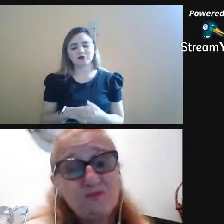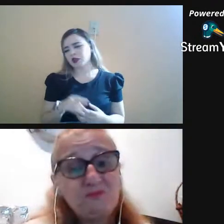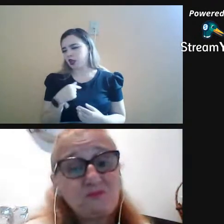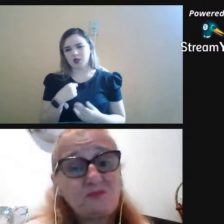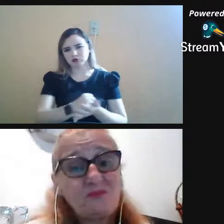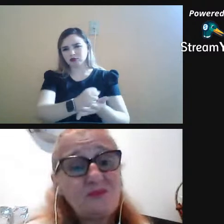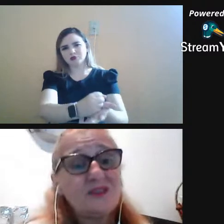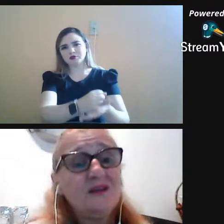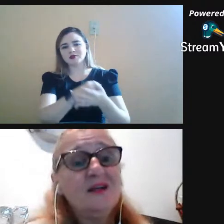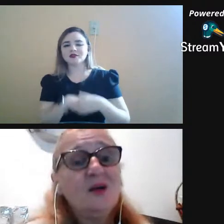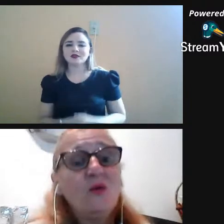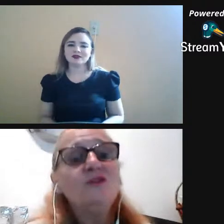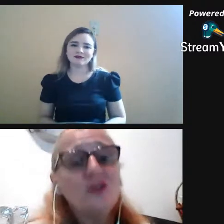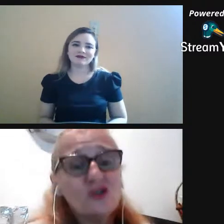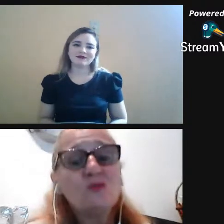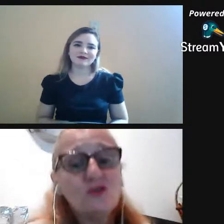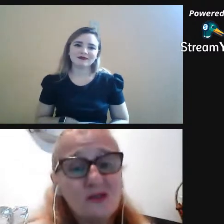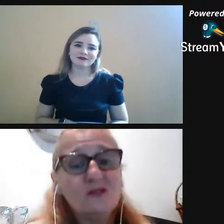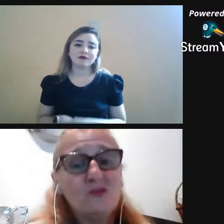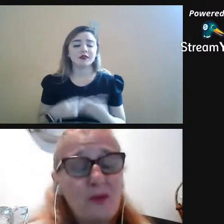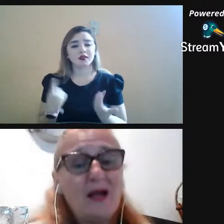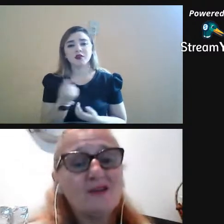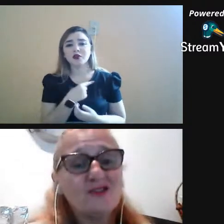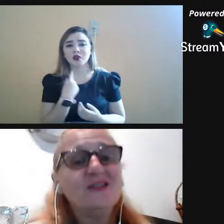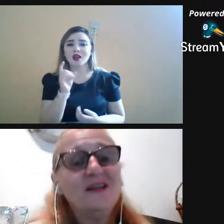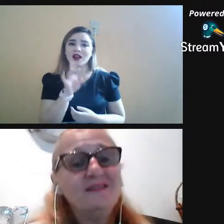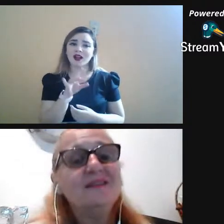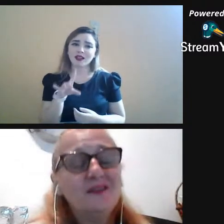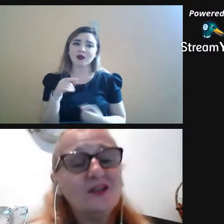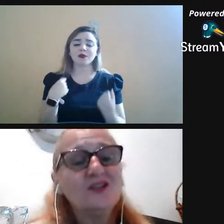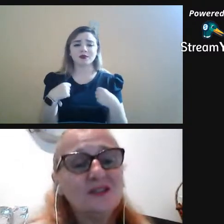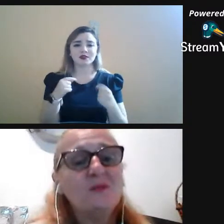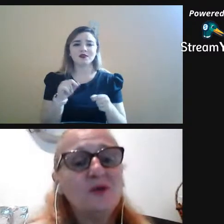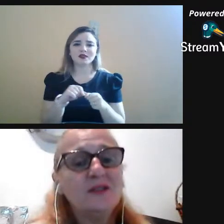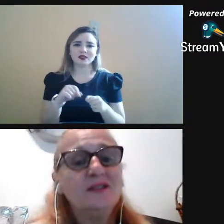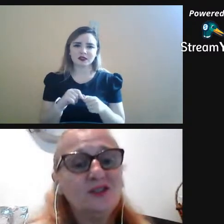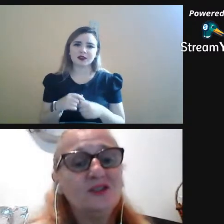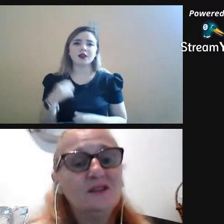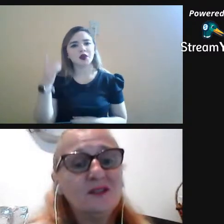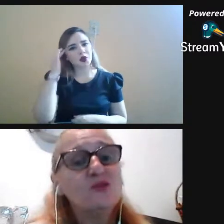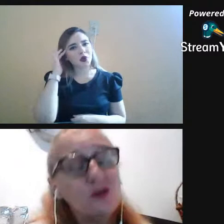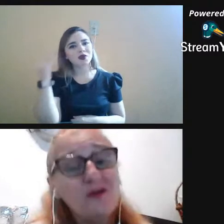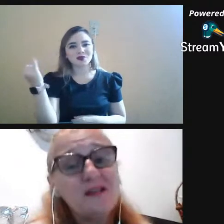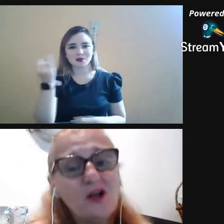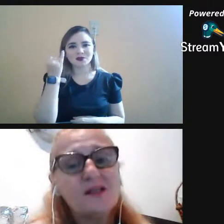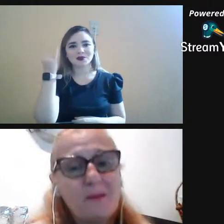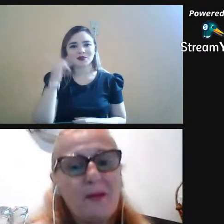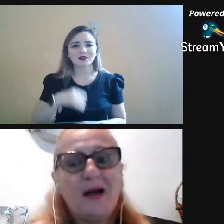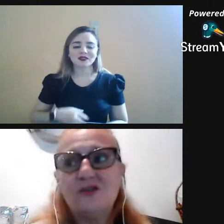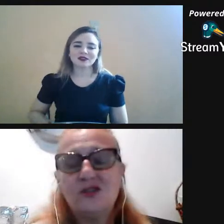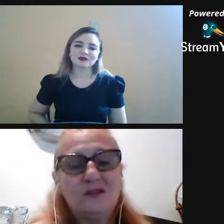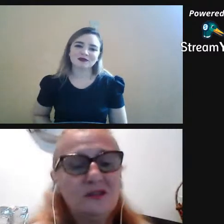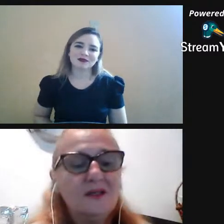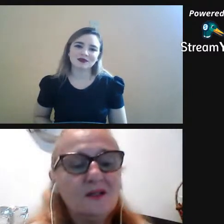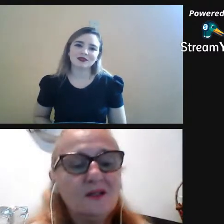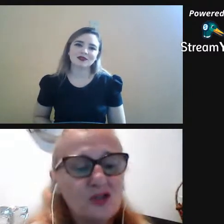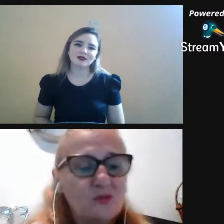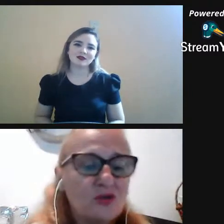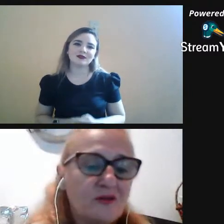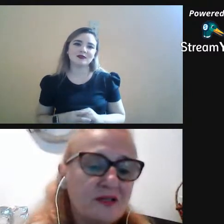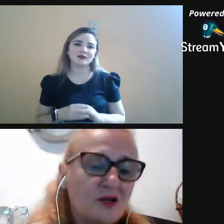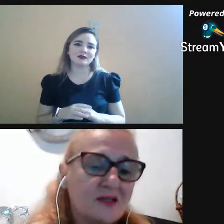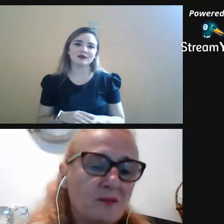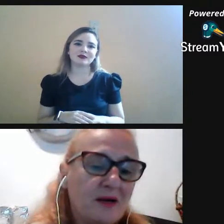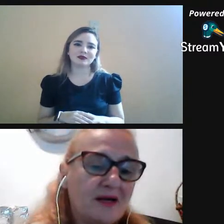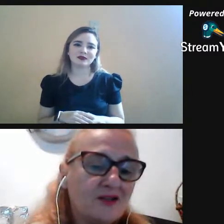parte. É quanto nós estamos fazendo de parte, né? Eu acho isso é importante. Temos que fazer a nossa parte. Nós temos